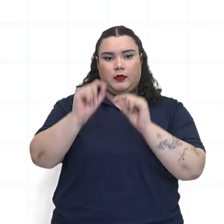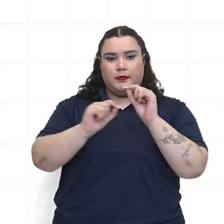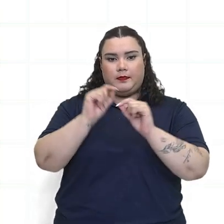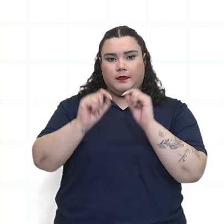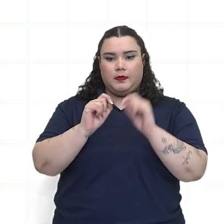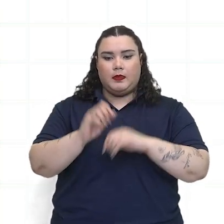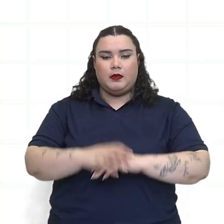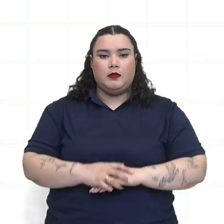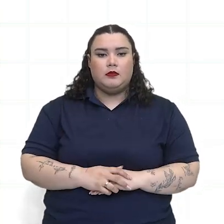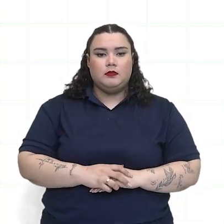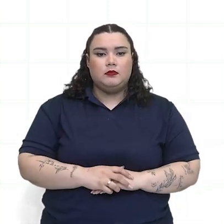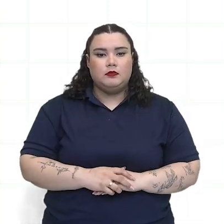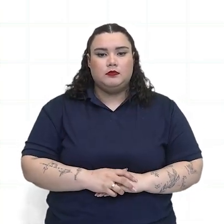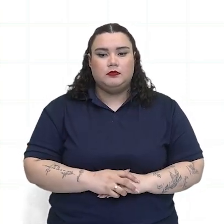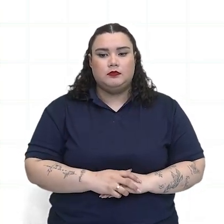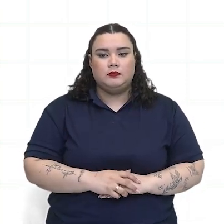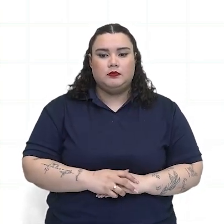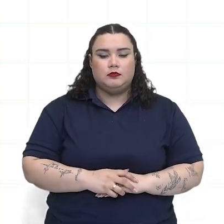tenho